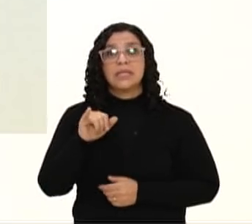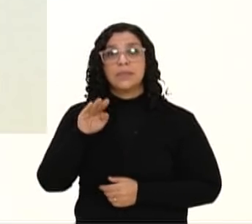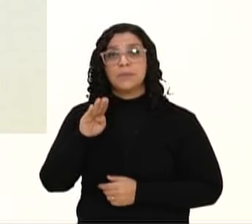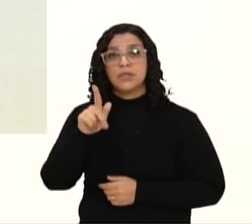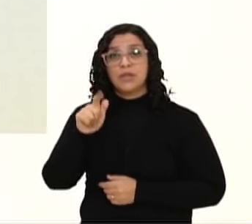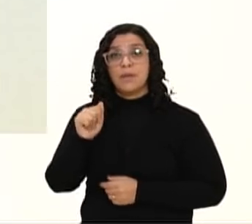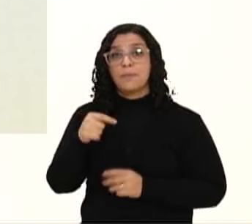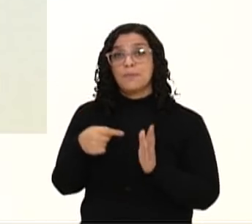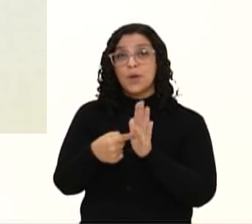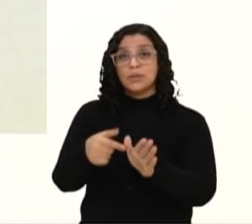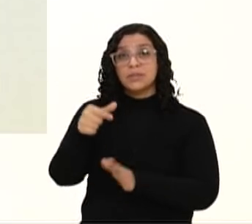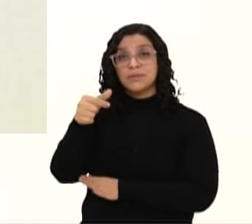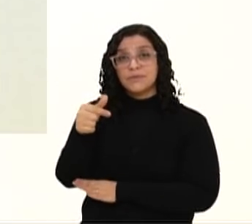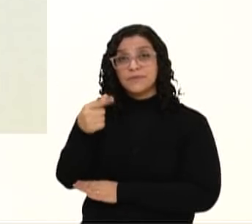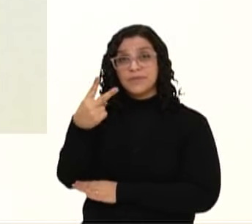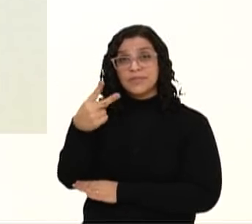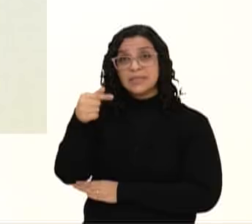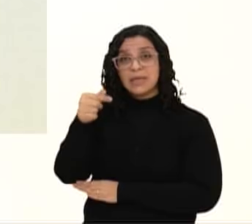apresenta